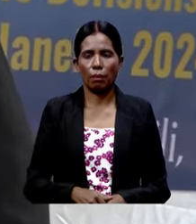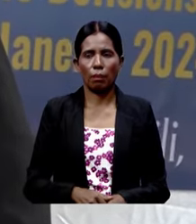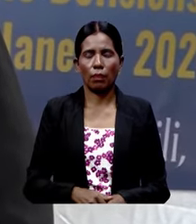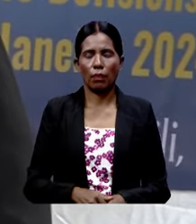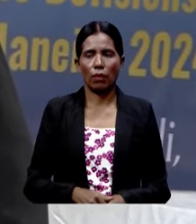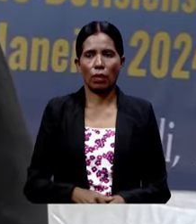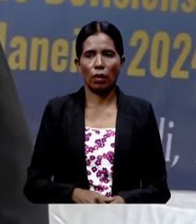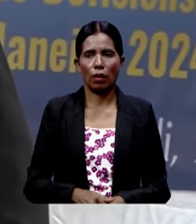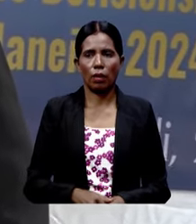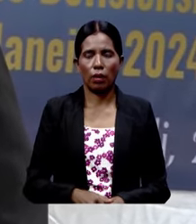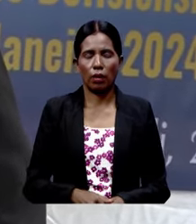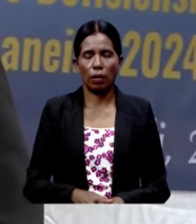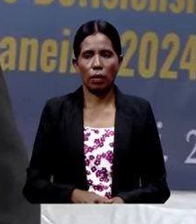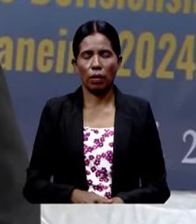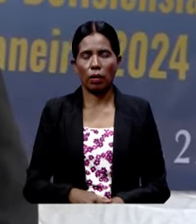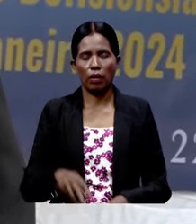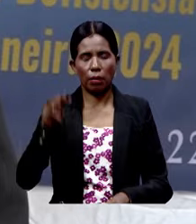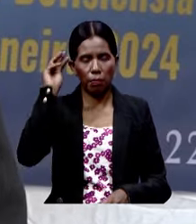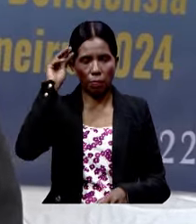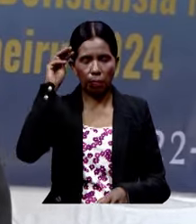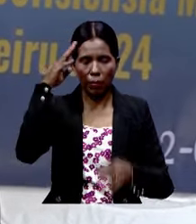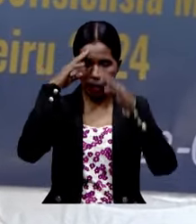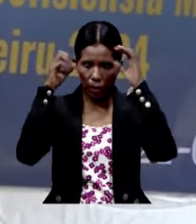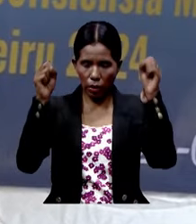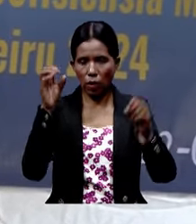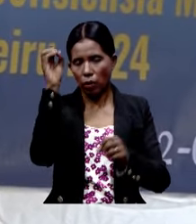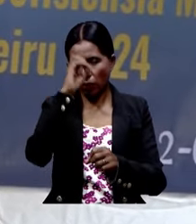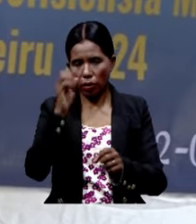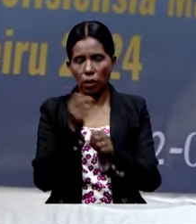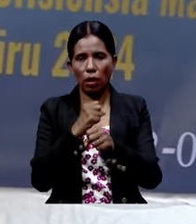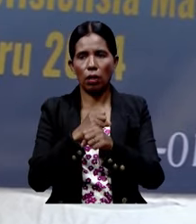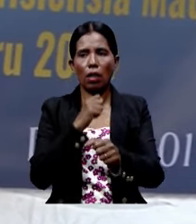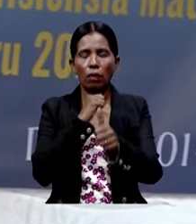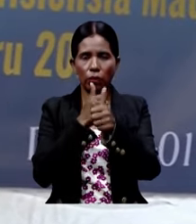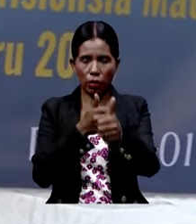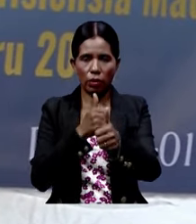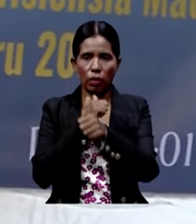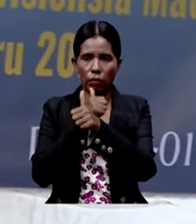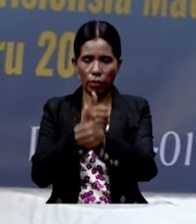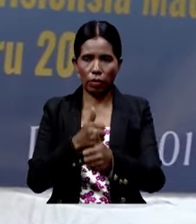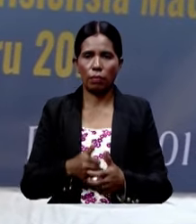Durante nem, Sua Excelência, observa ela e tem a advocacia.